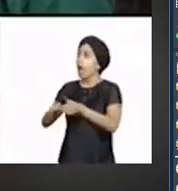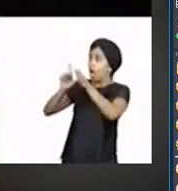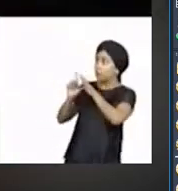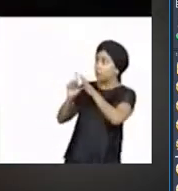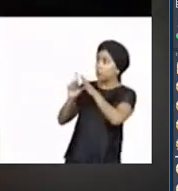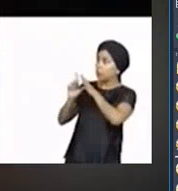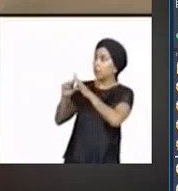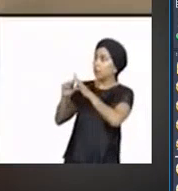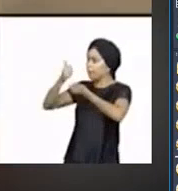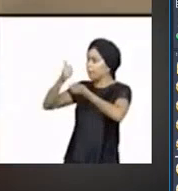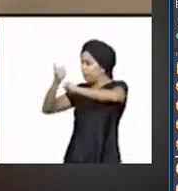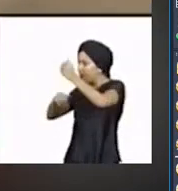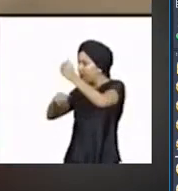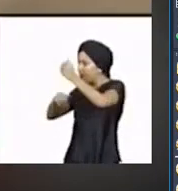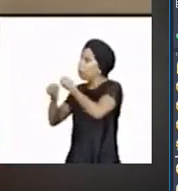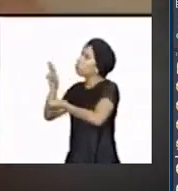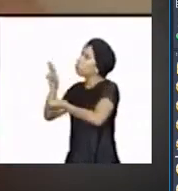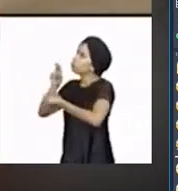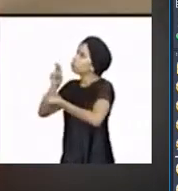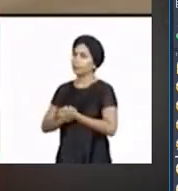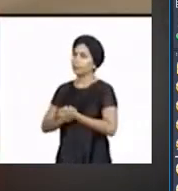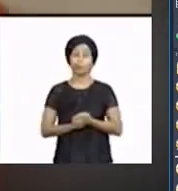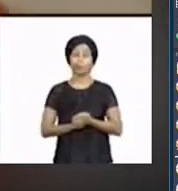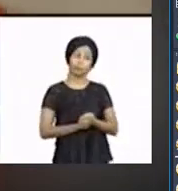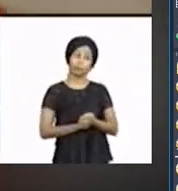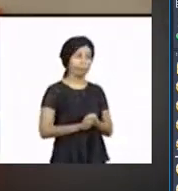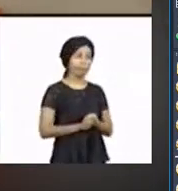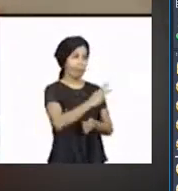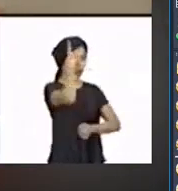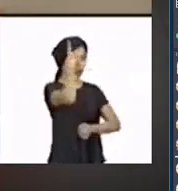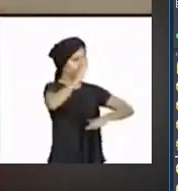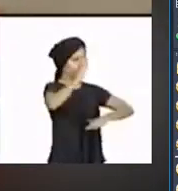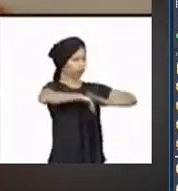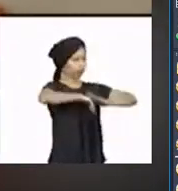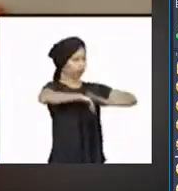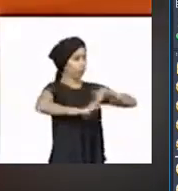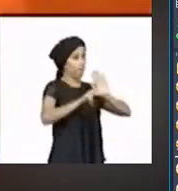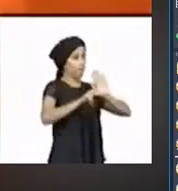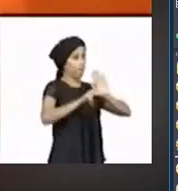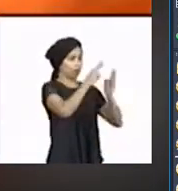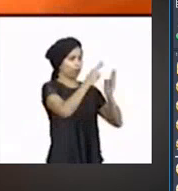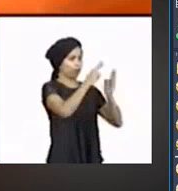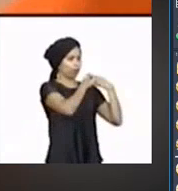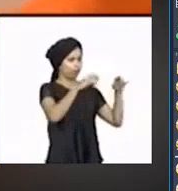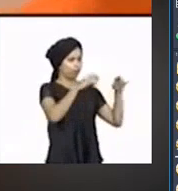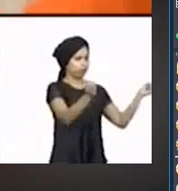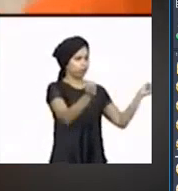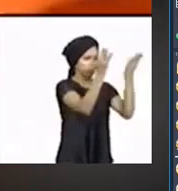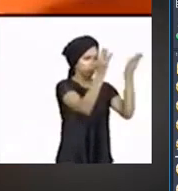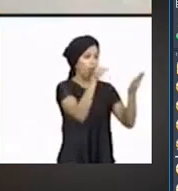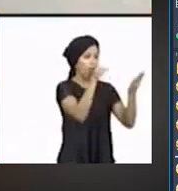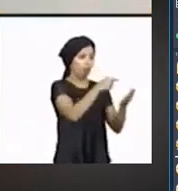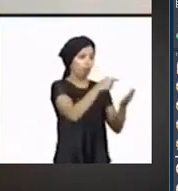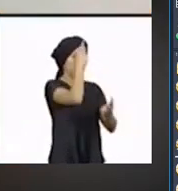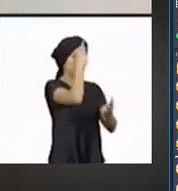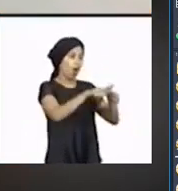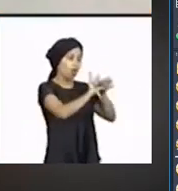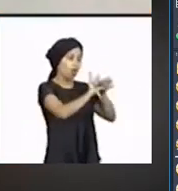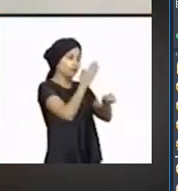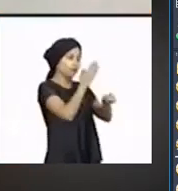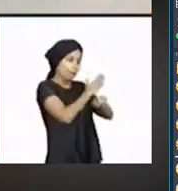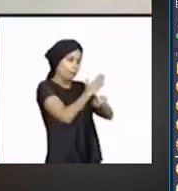inspeção? O detonador detém um determinado conhecimento e treinamento específico, onde ele é habilitado e treinado para